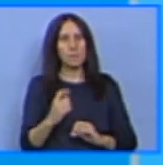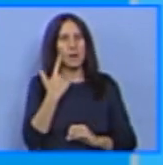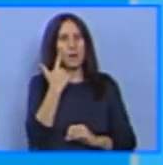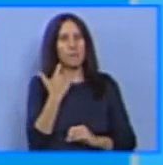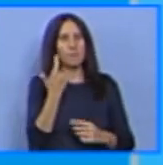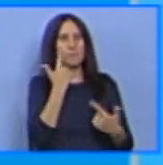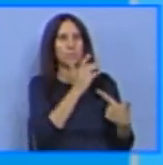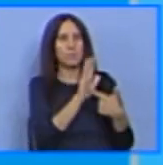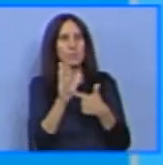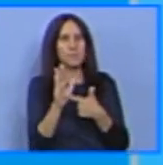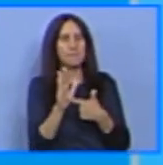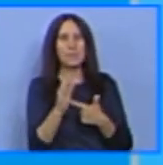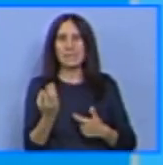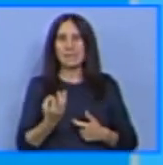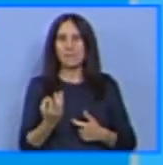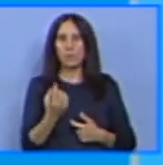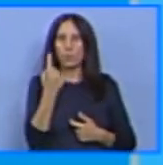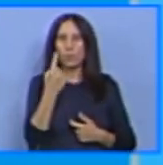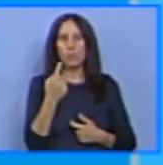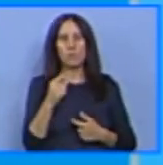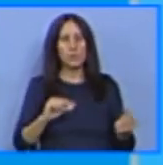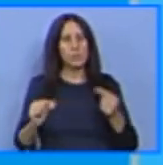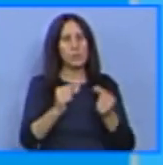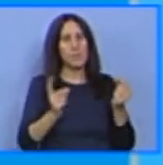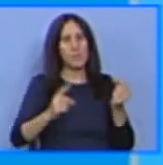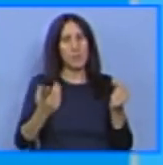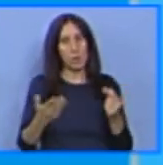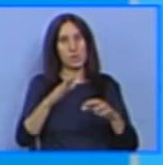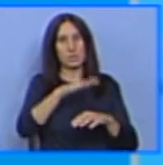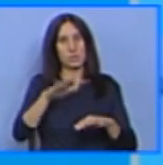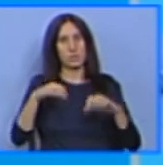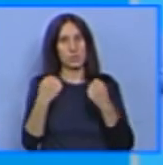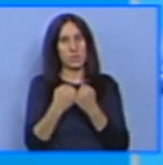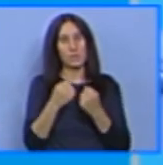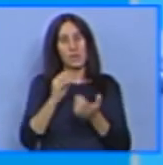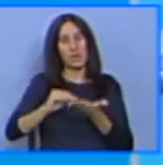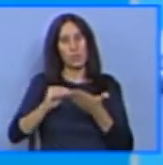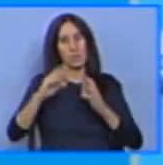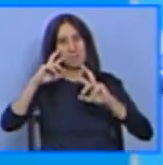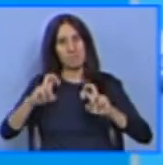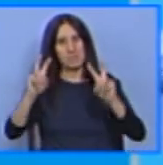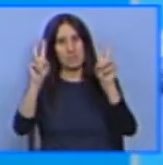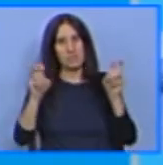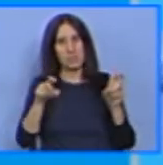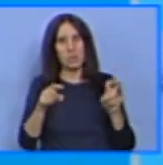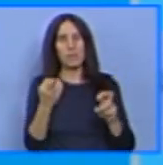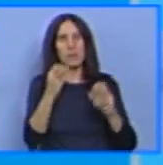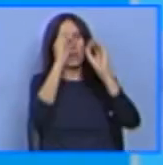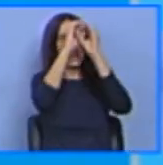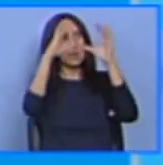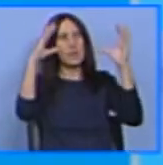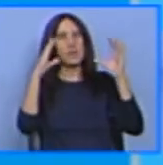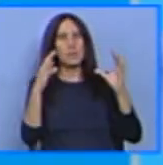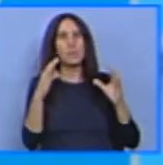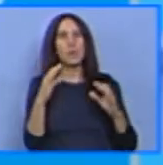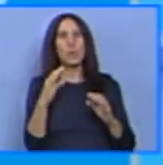que, de facto, é um dos pontos que é muito discutido agora nas ciências sociais, por autores que trabalham esta questão. No fundo, é esta ideia de que